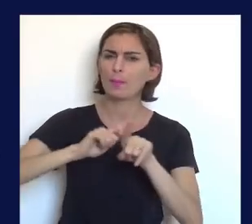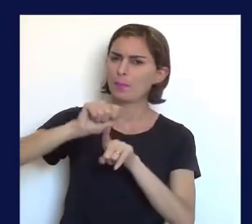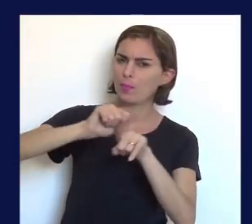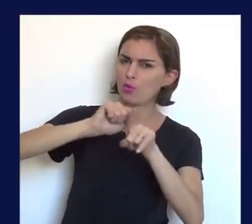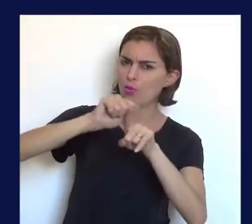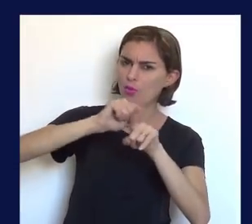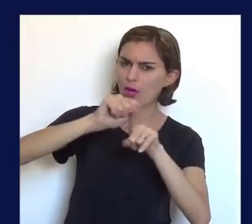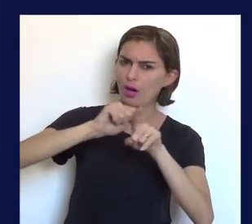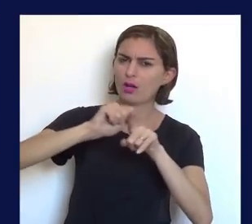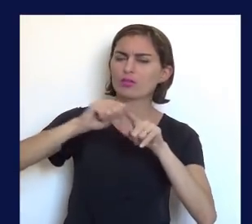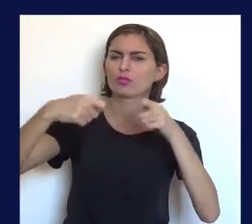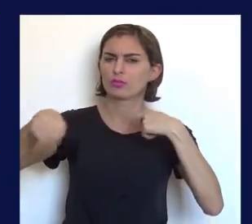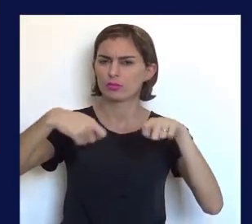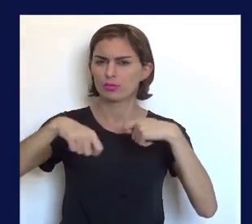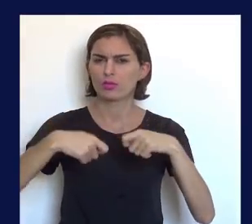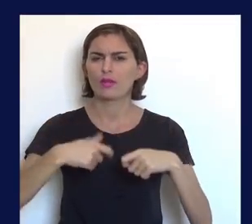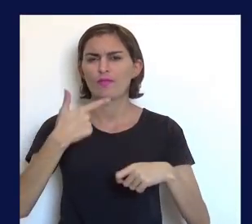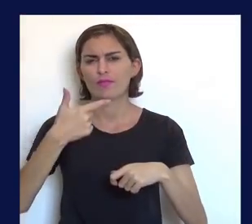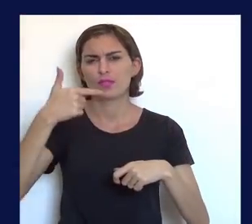borracha sintética.